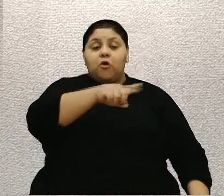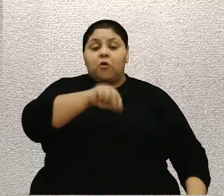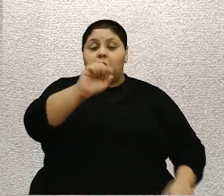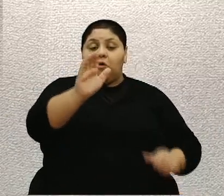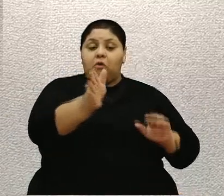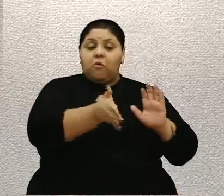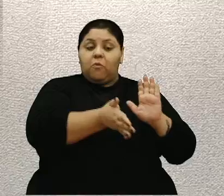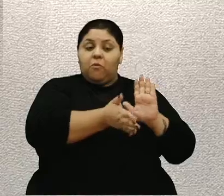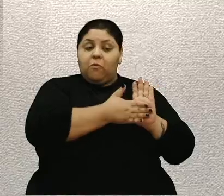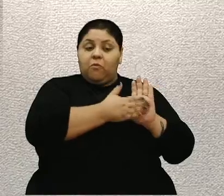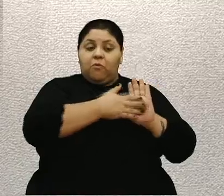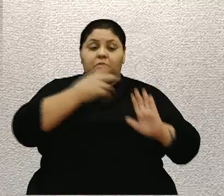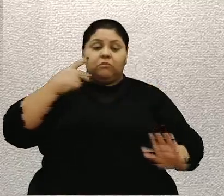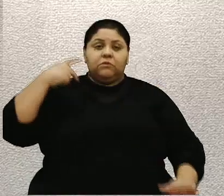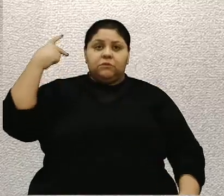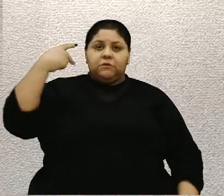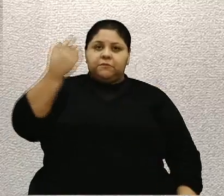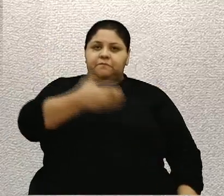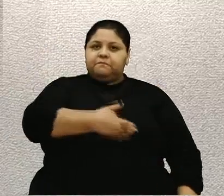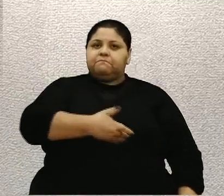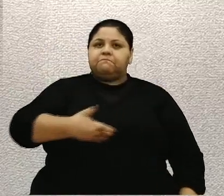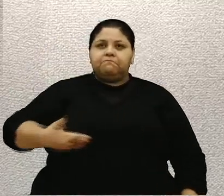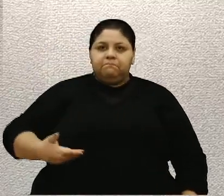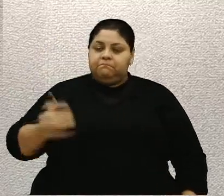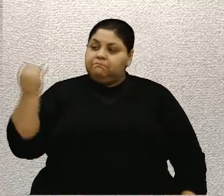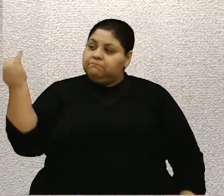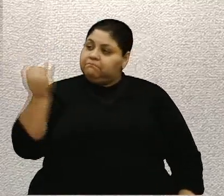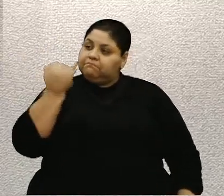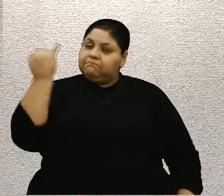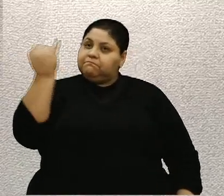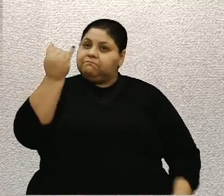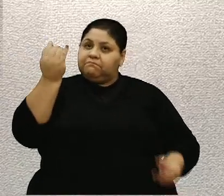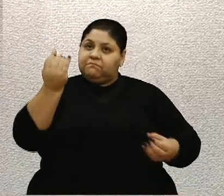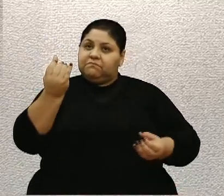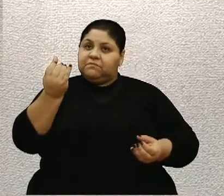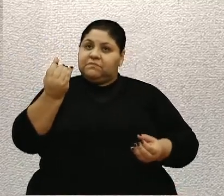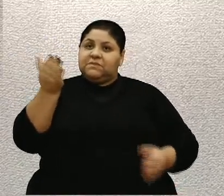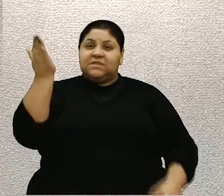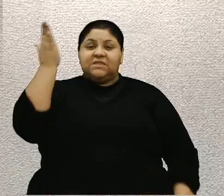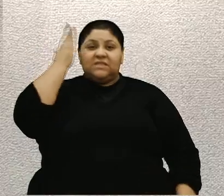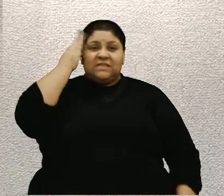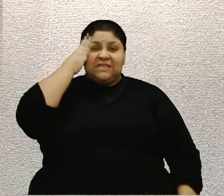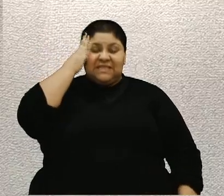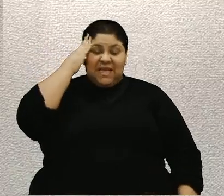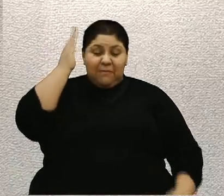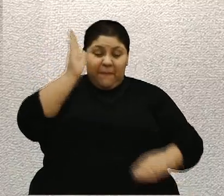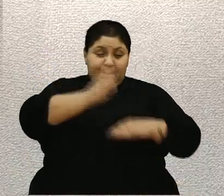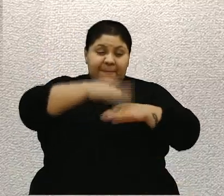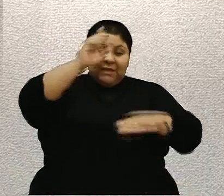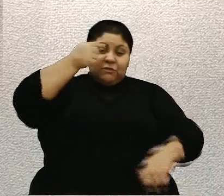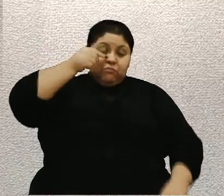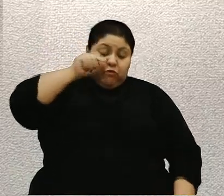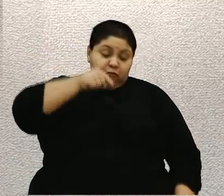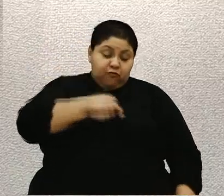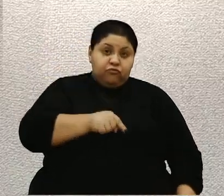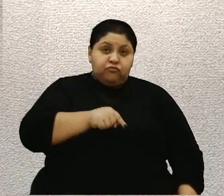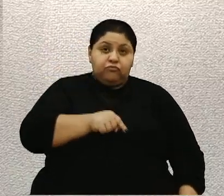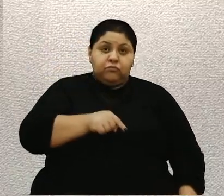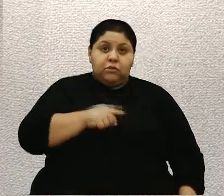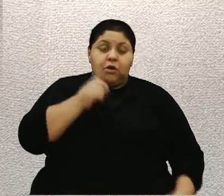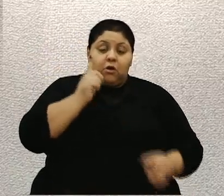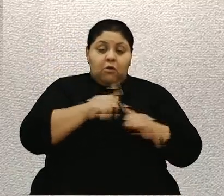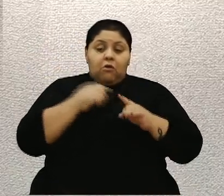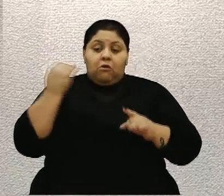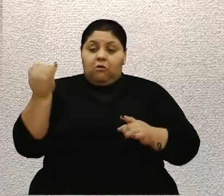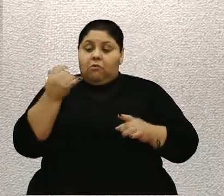promovemos políticas públicas, é importante que a gente tome conhecimento mais profundo, né? Então foi muito importante a